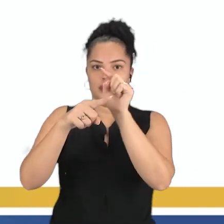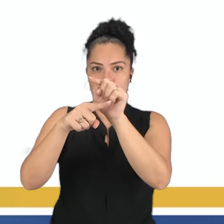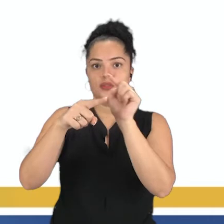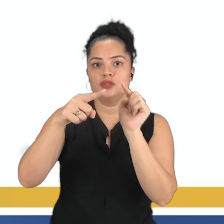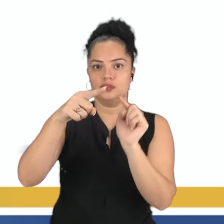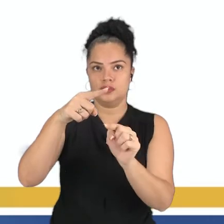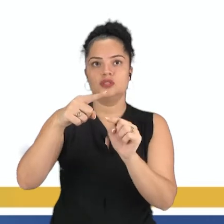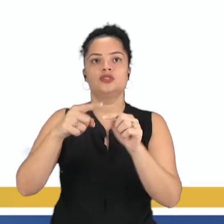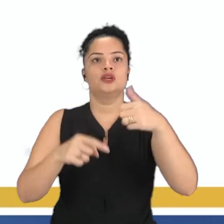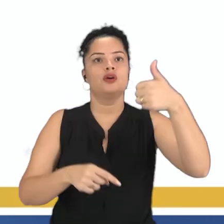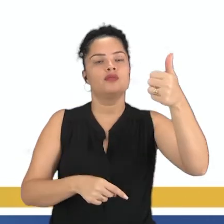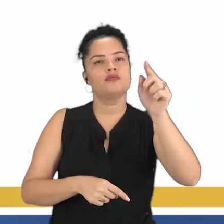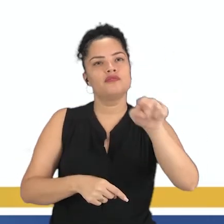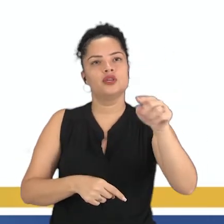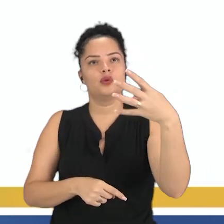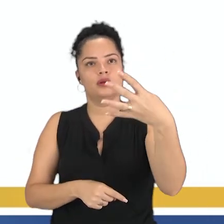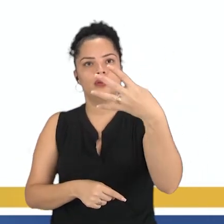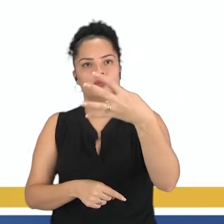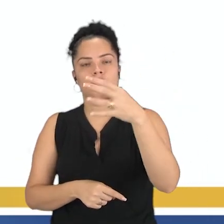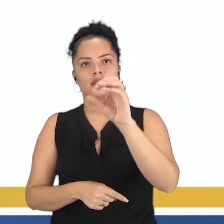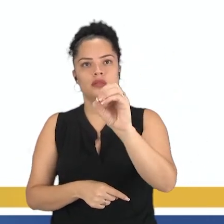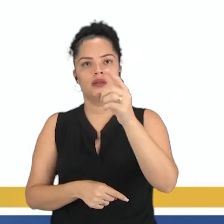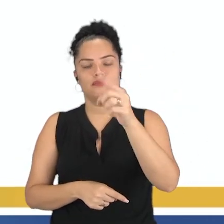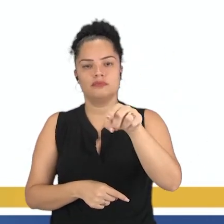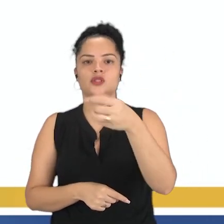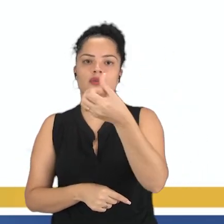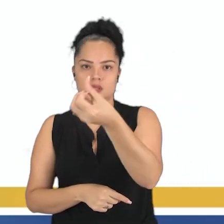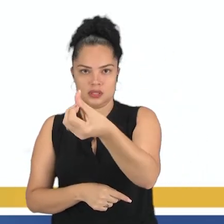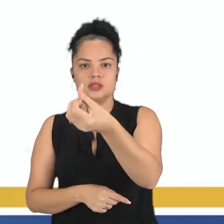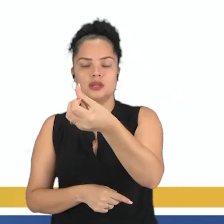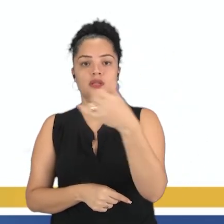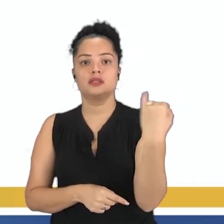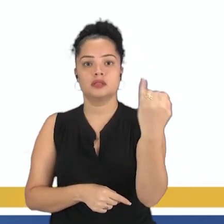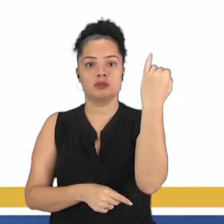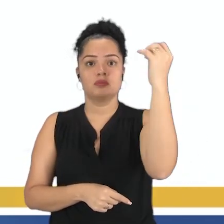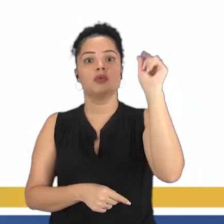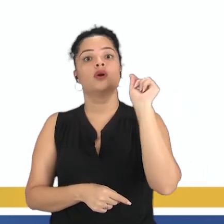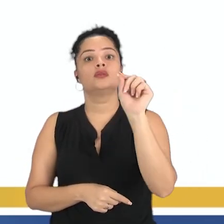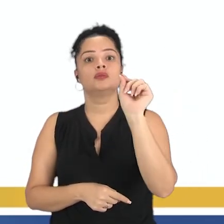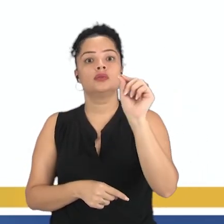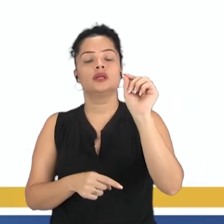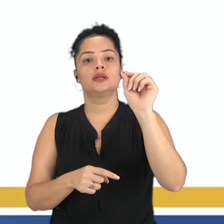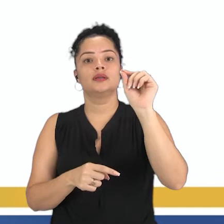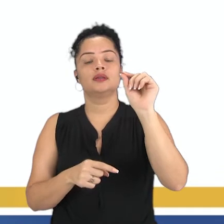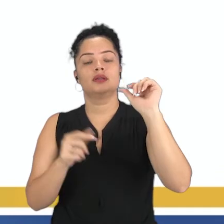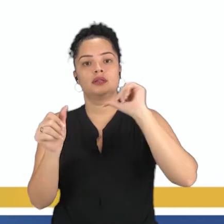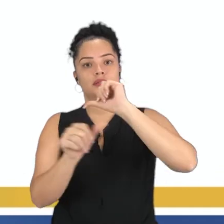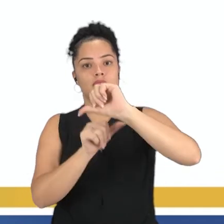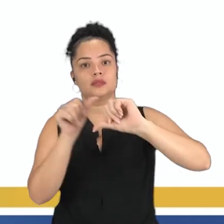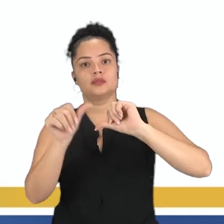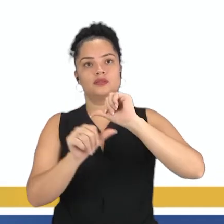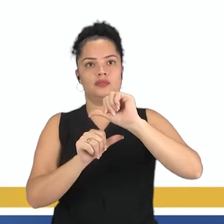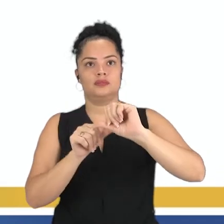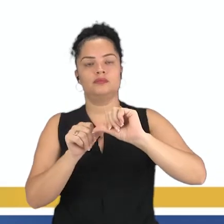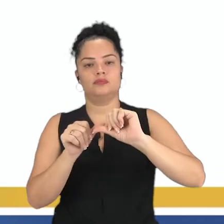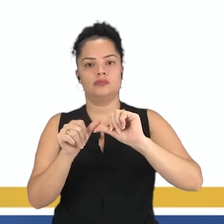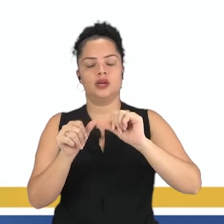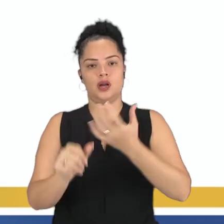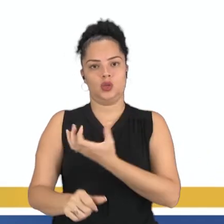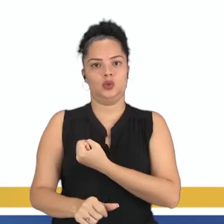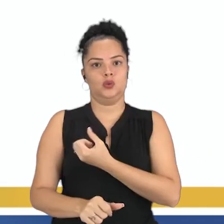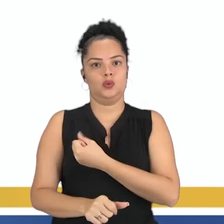por 0,6, é conveniente a gente transformar, entre aspas, 1,44